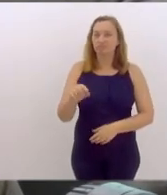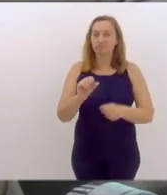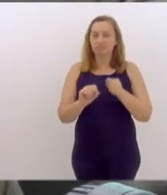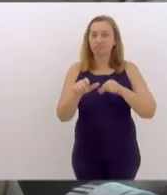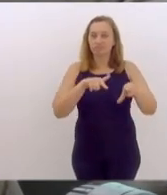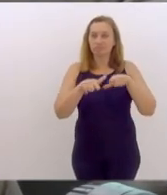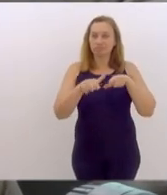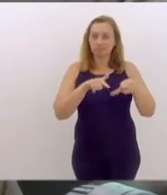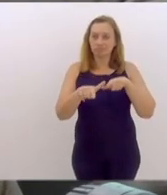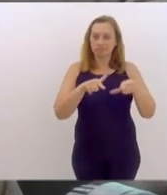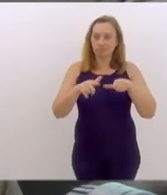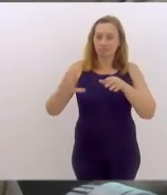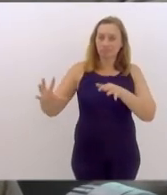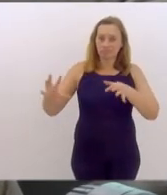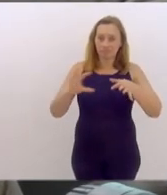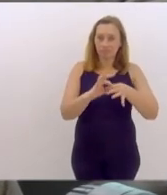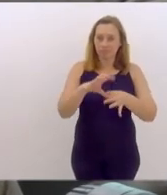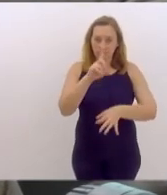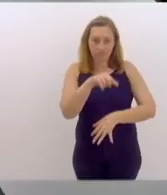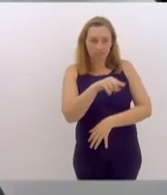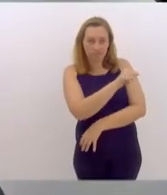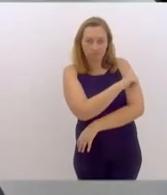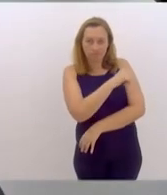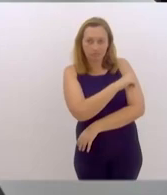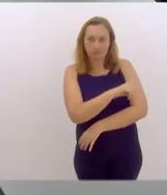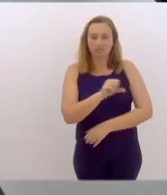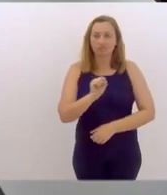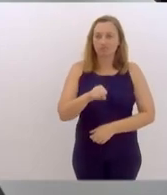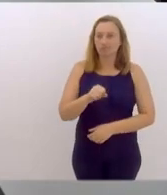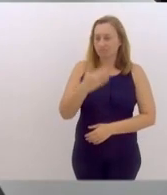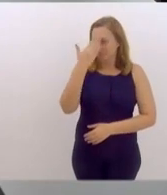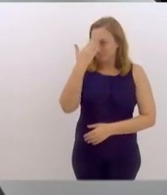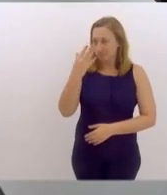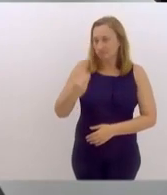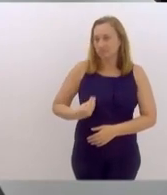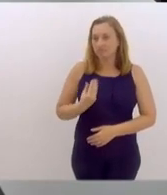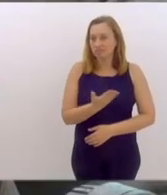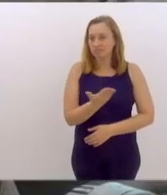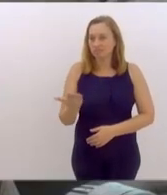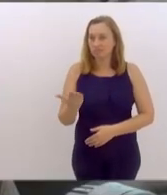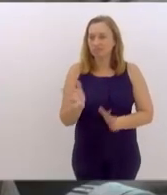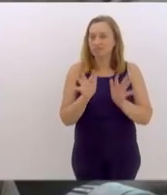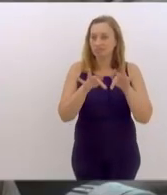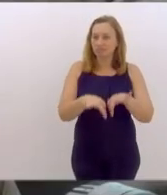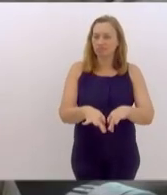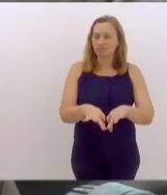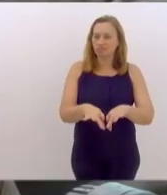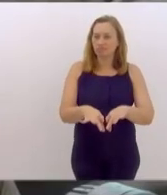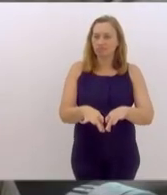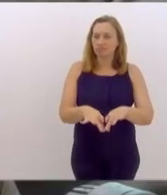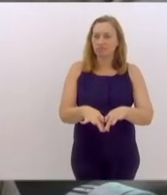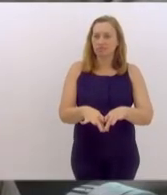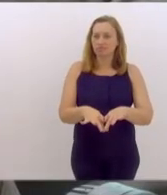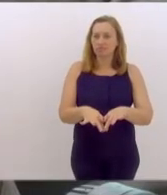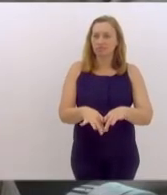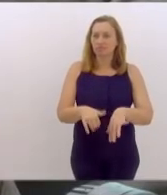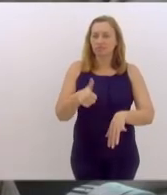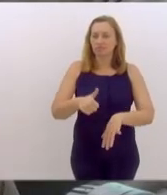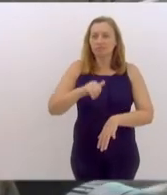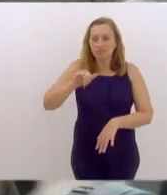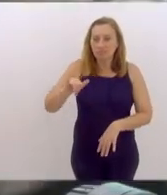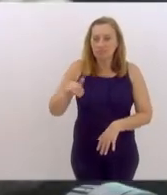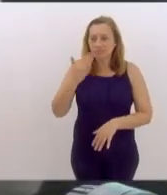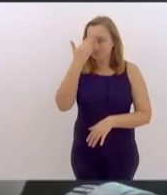fazer esse trabalhe integração naja eu queria agradecer a presença de todos está encerrada Tá certo obrigado